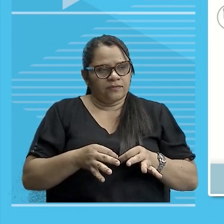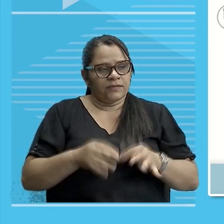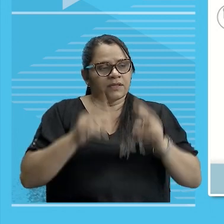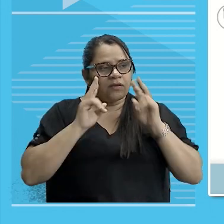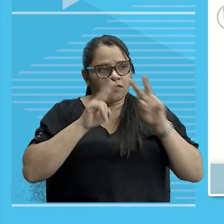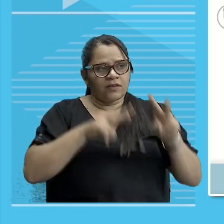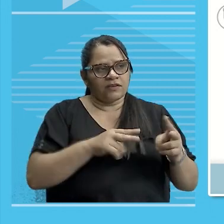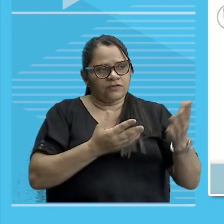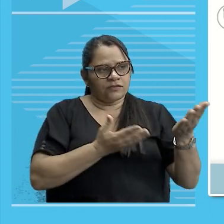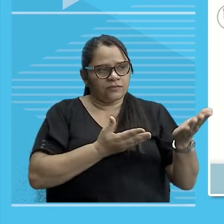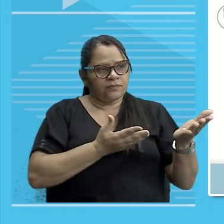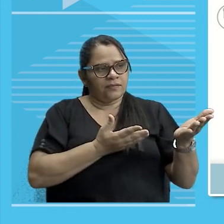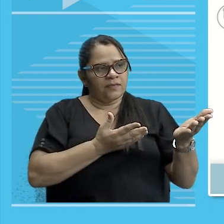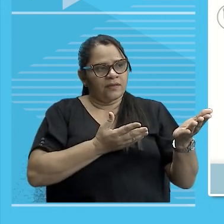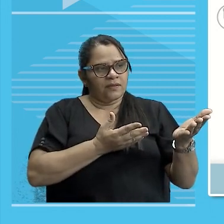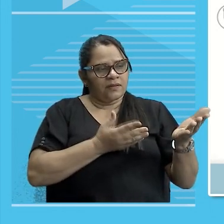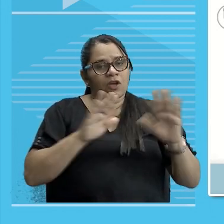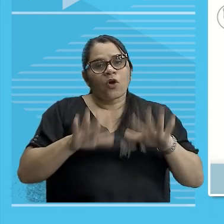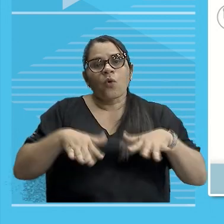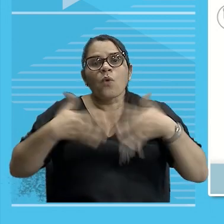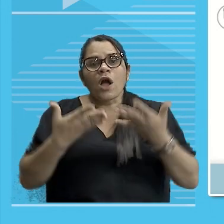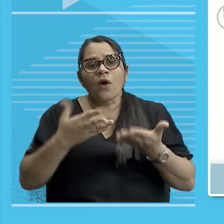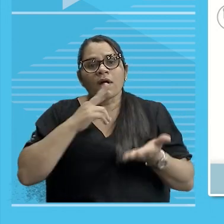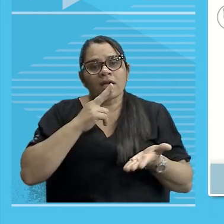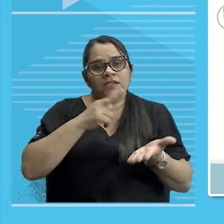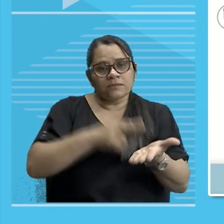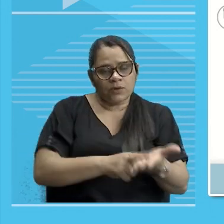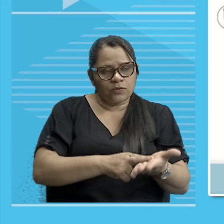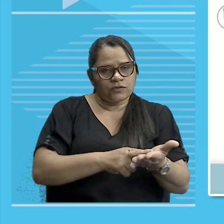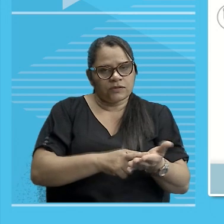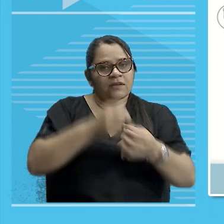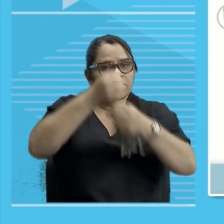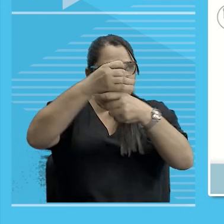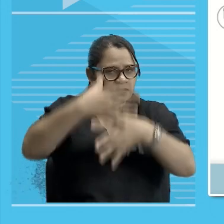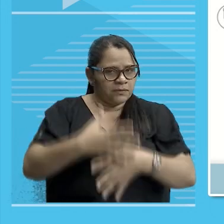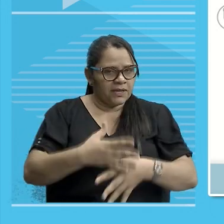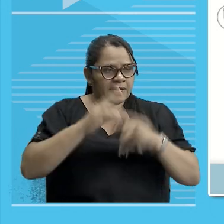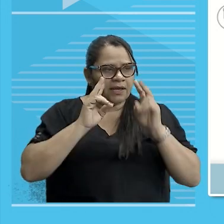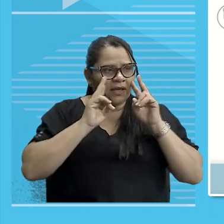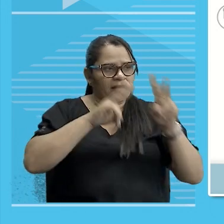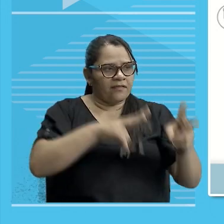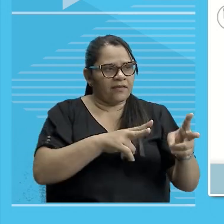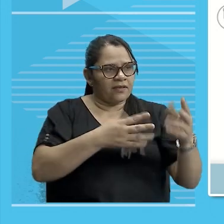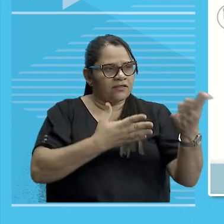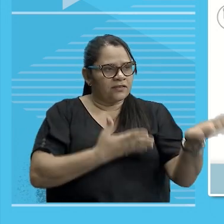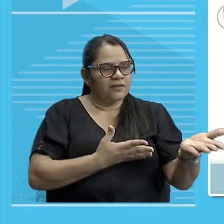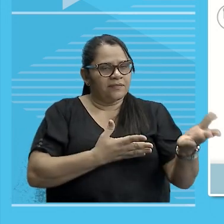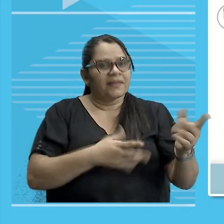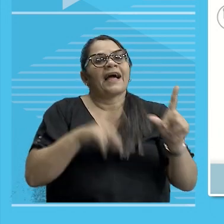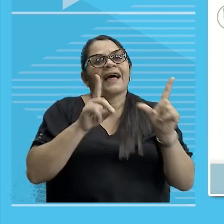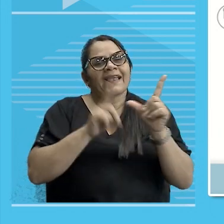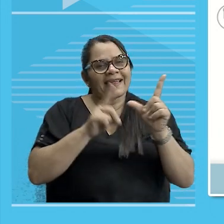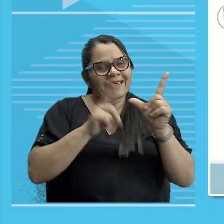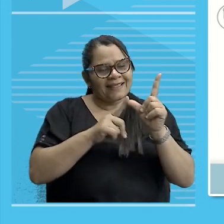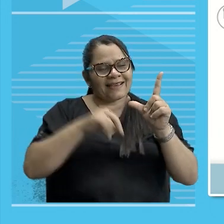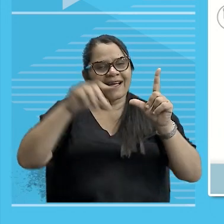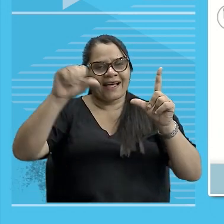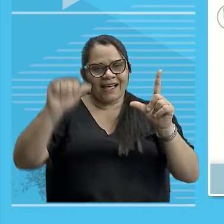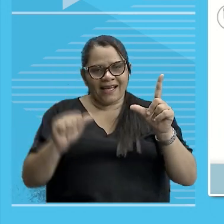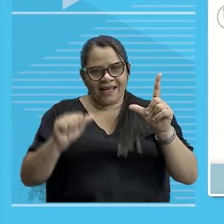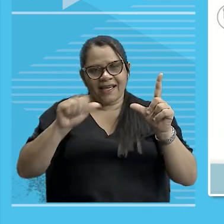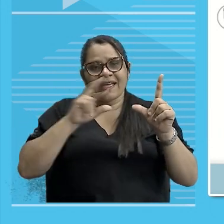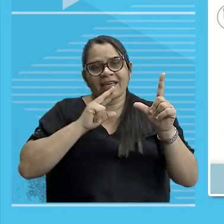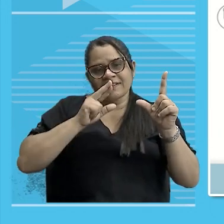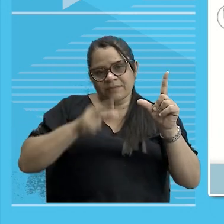Então vamos lá Qual a resposta logo Dani vamos lá a resposta correta com toda certeza